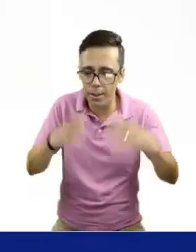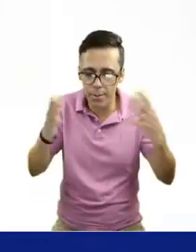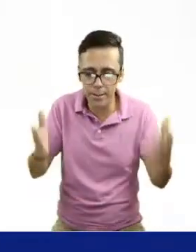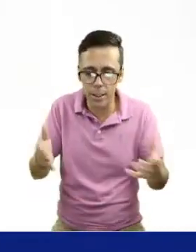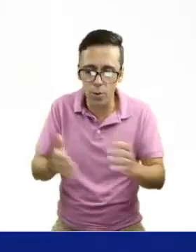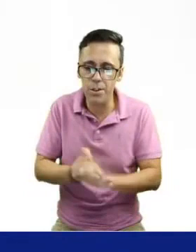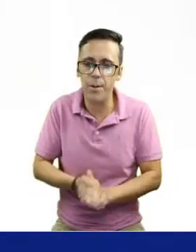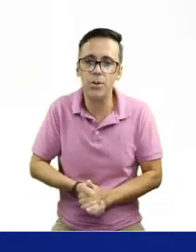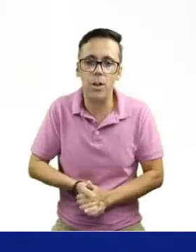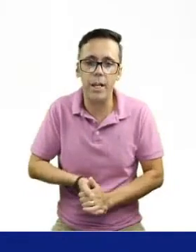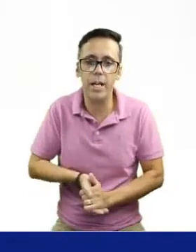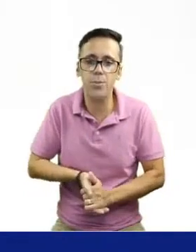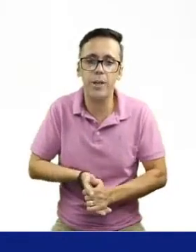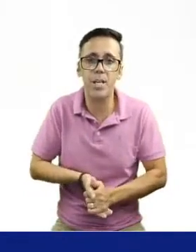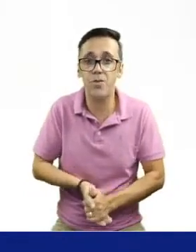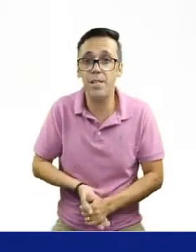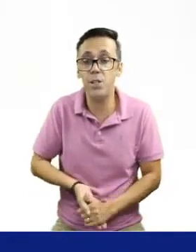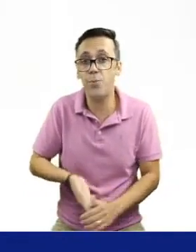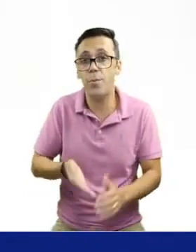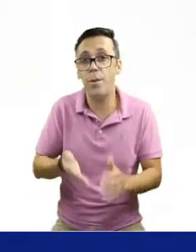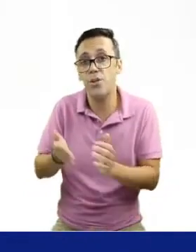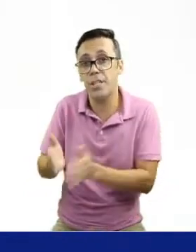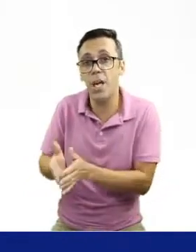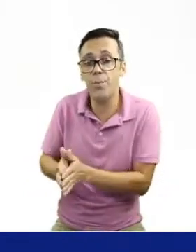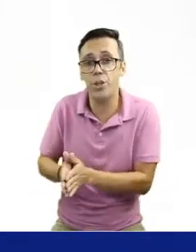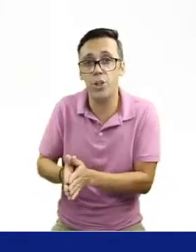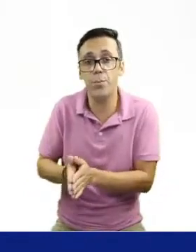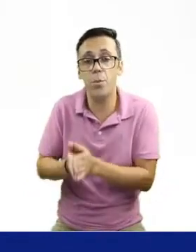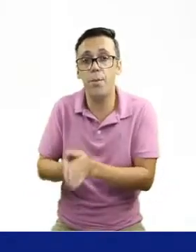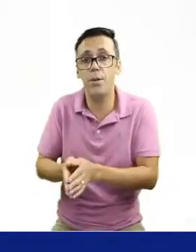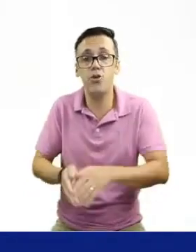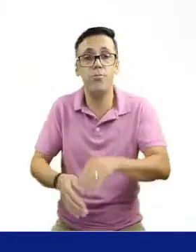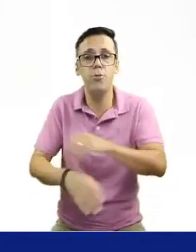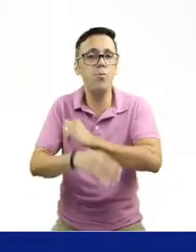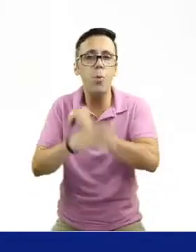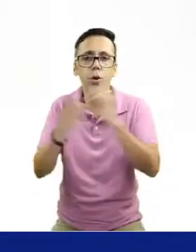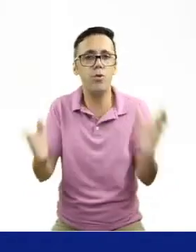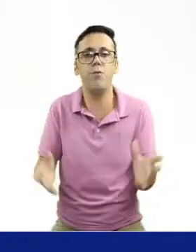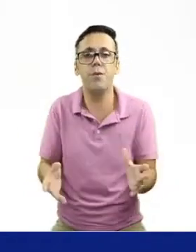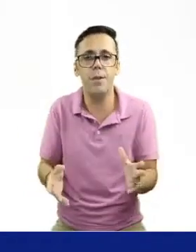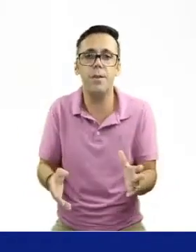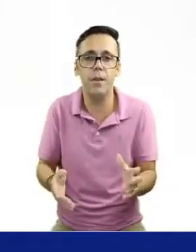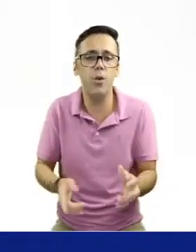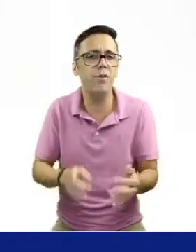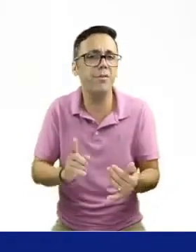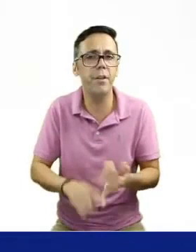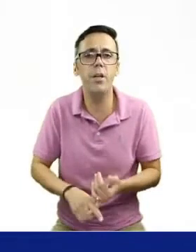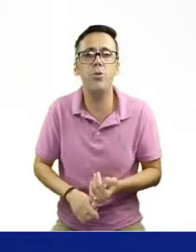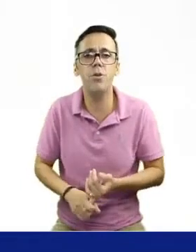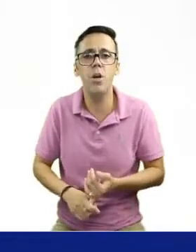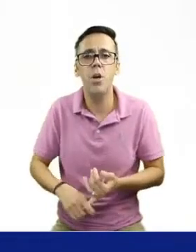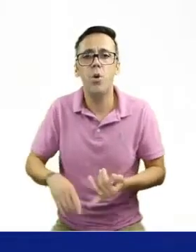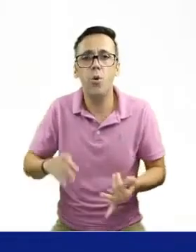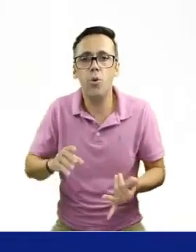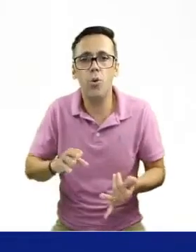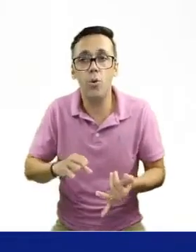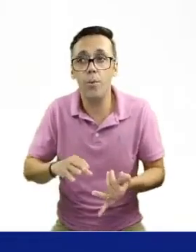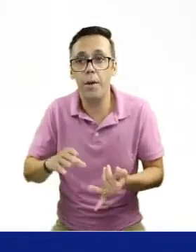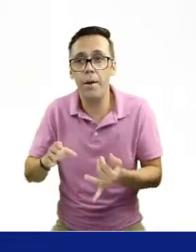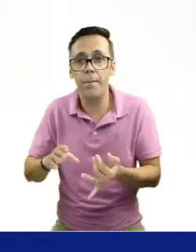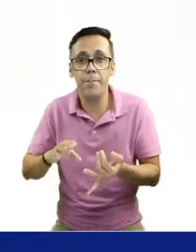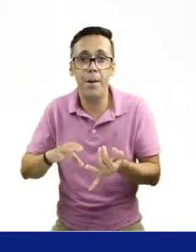regra Rogério e demais alunos demais colegas porque às vezes esse problema de tempo gente é o problema de muitos de vocês aqui com filhos